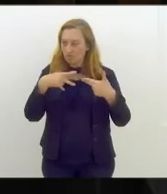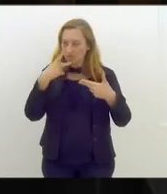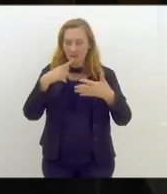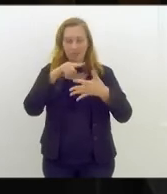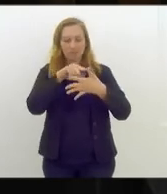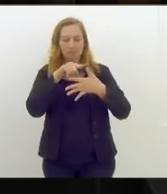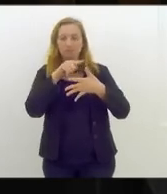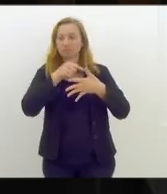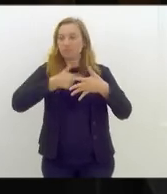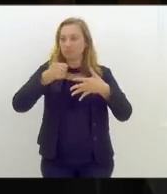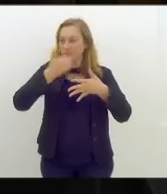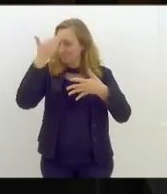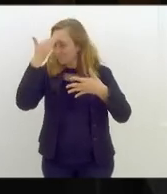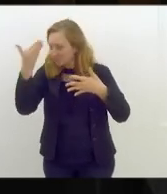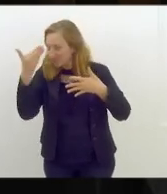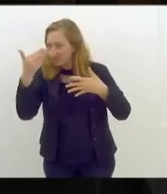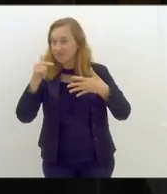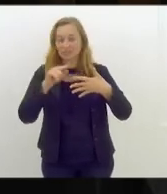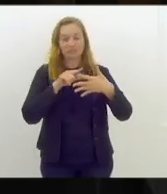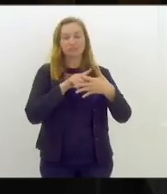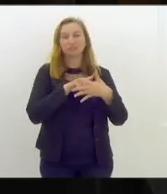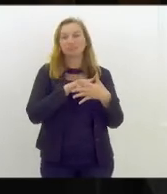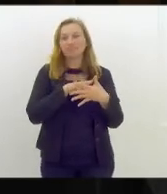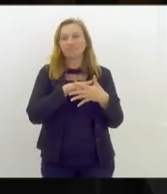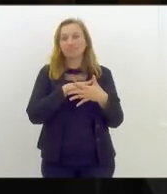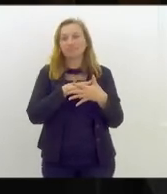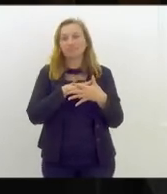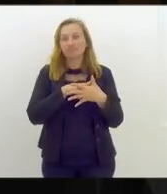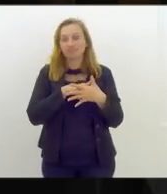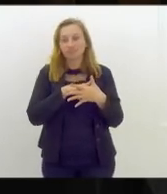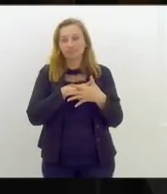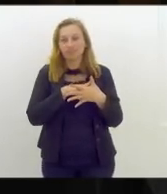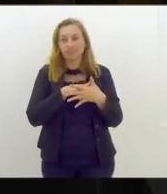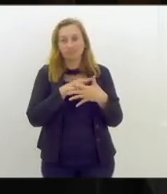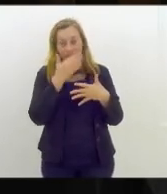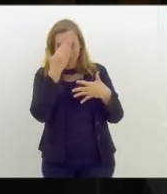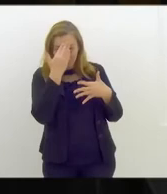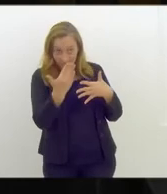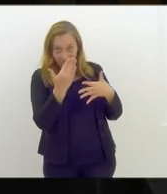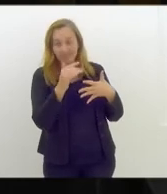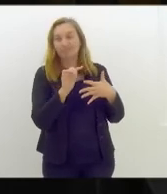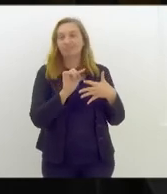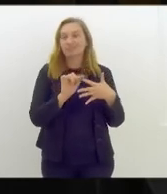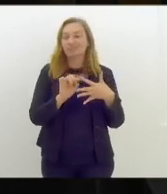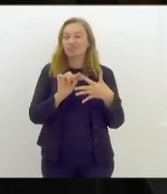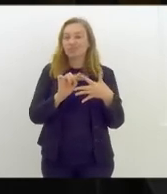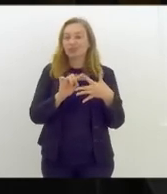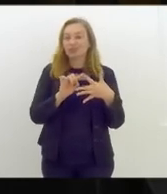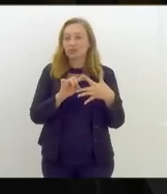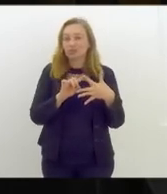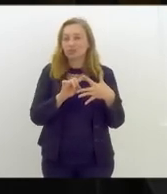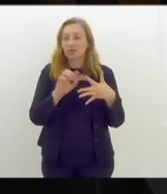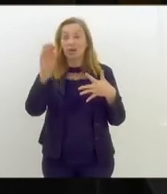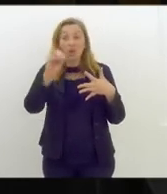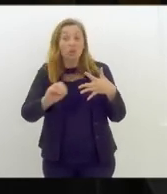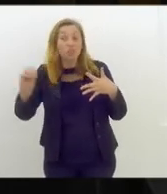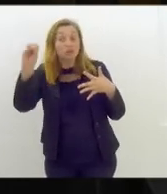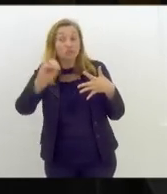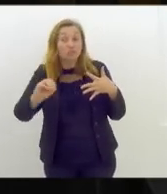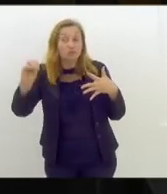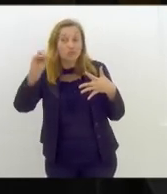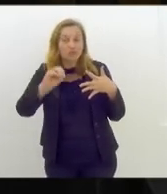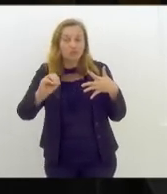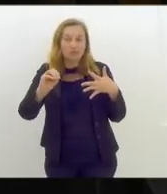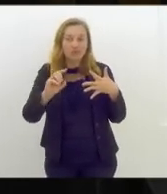agradecimento. Né? Que eu fiz o cumprimento, vou fazer o agradecimento. O outro é outubro.